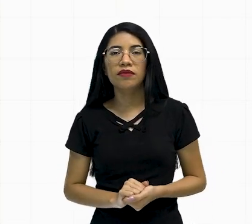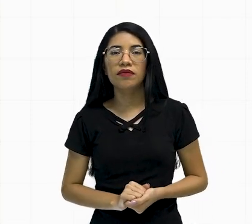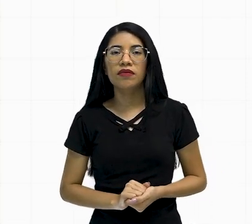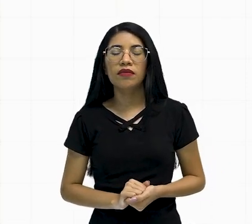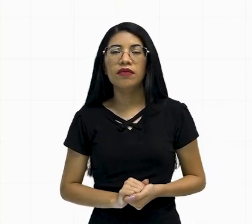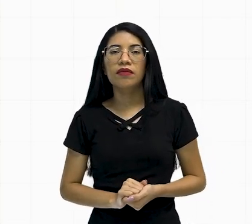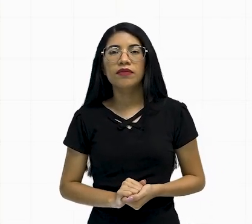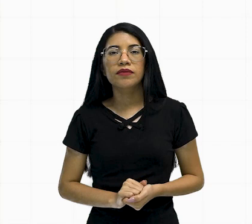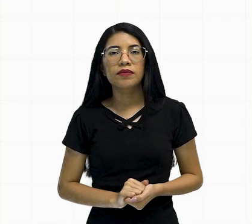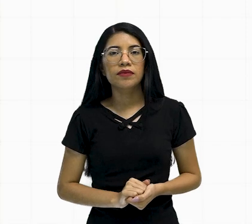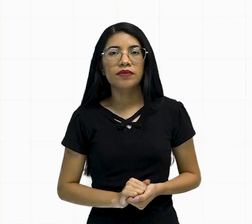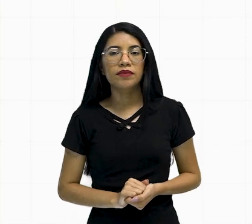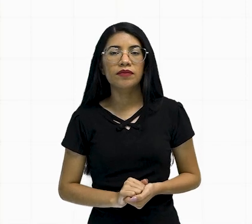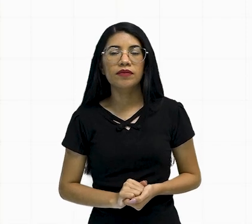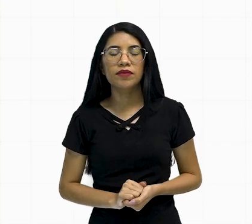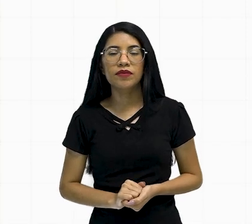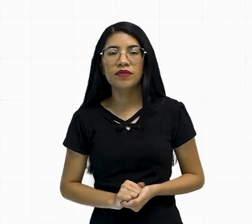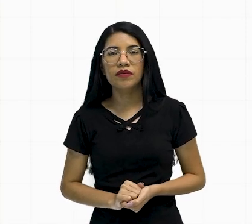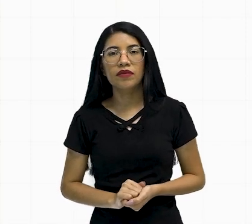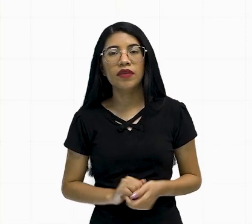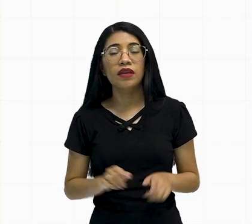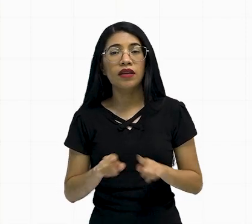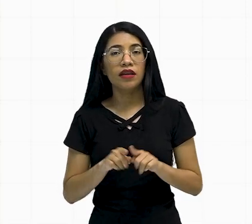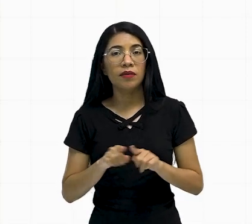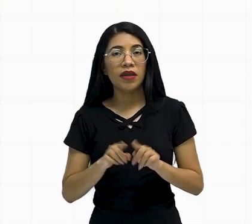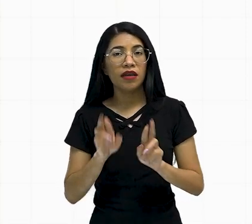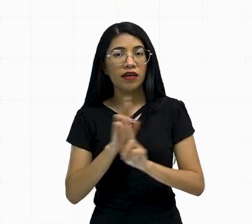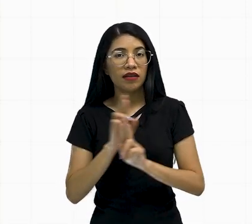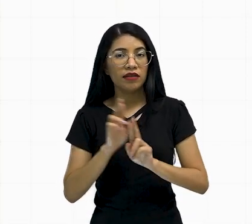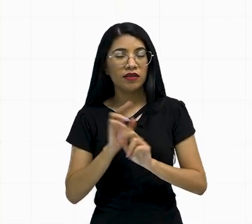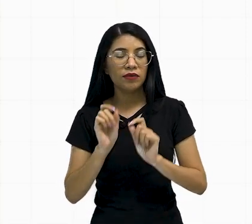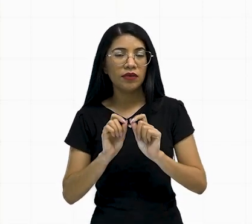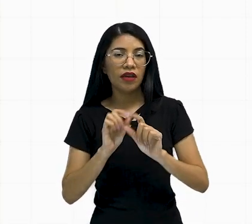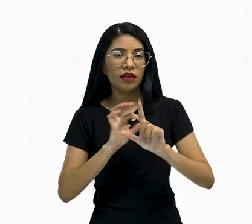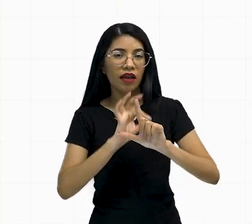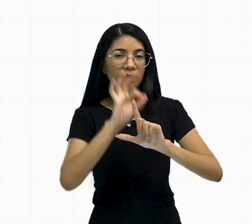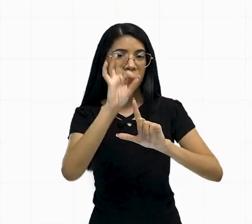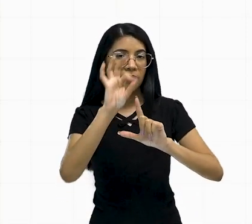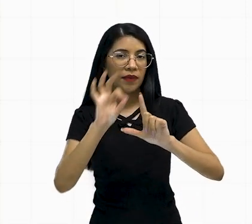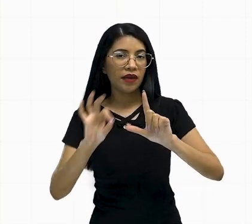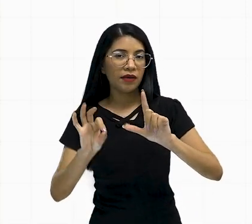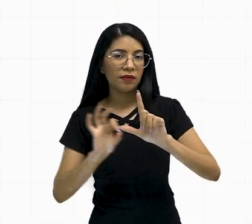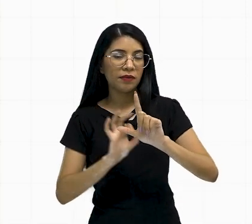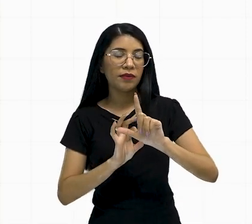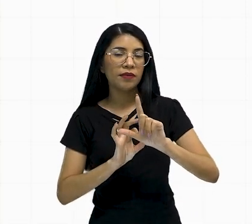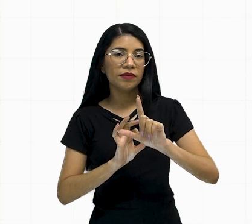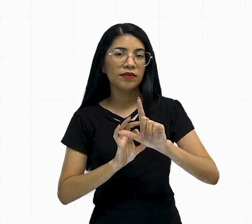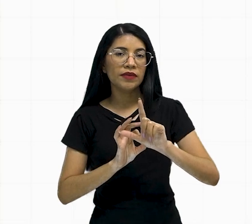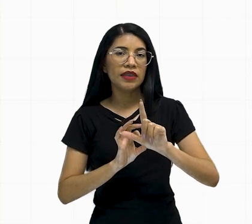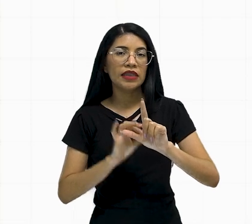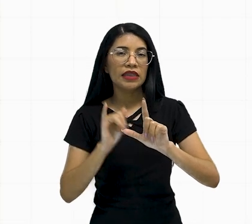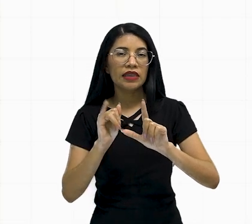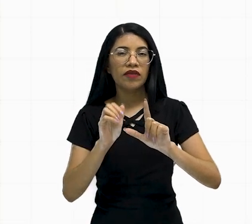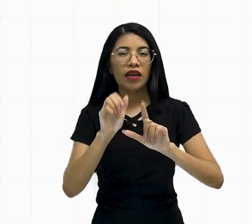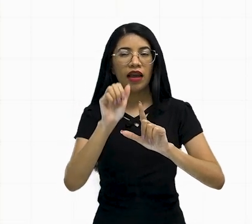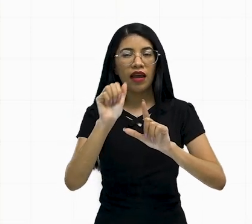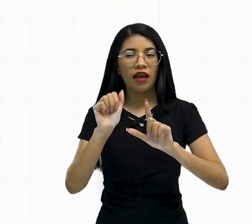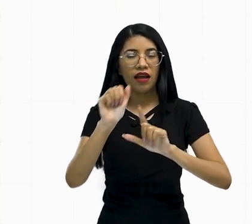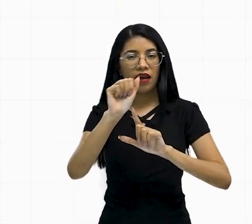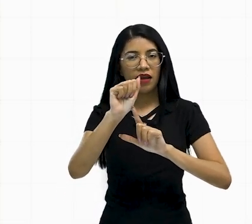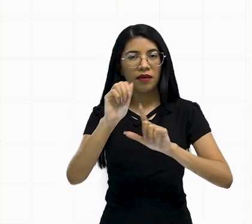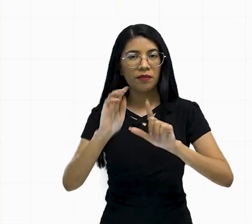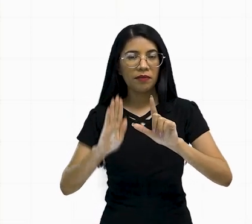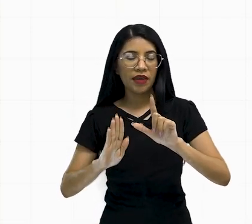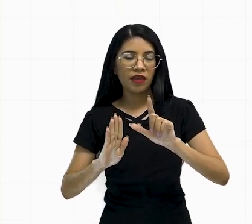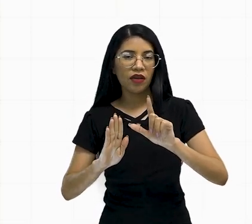Lembrando também que, em relação aos segmentos de reta, quando você fala AB ou